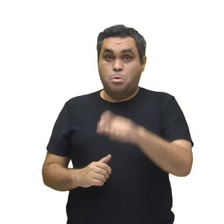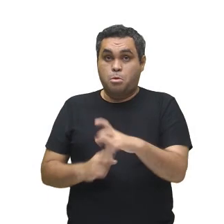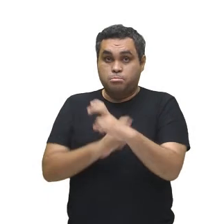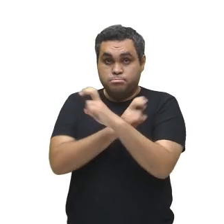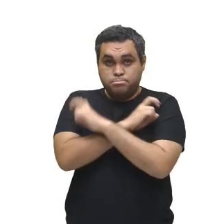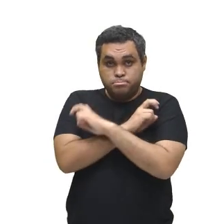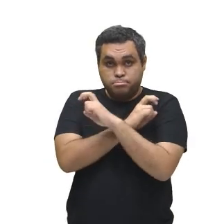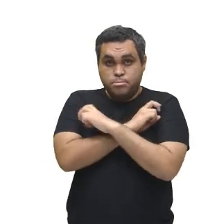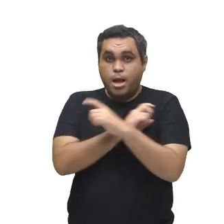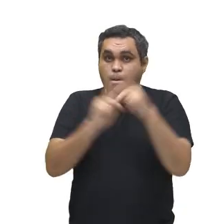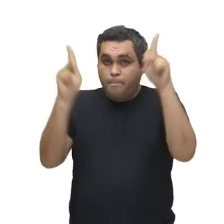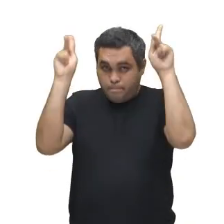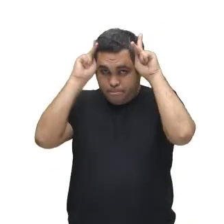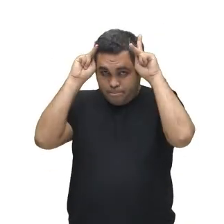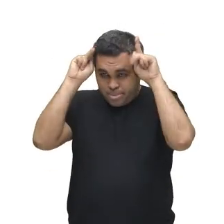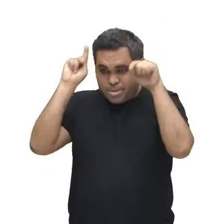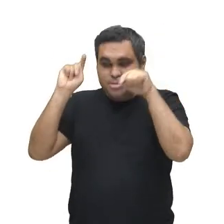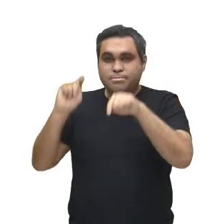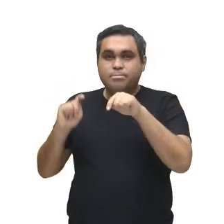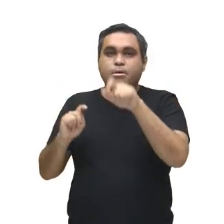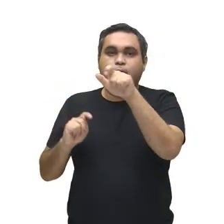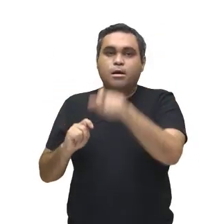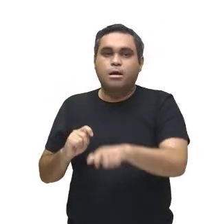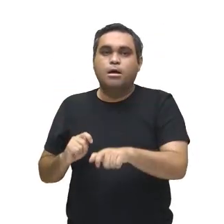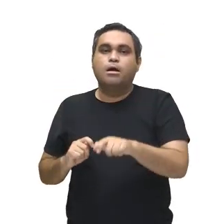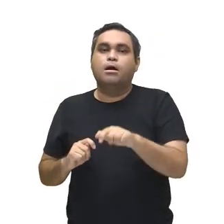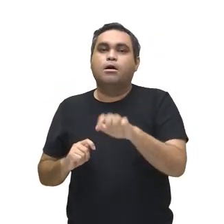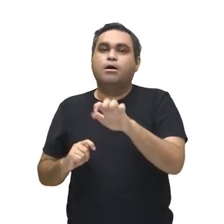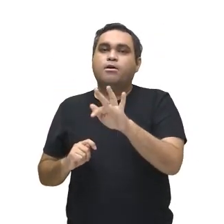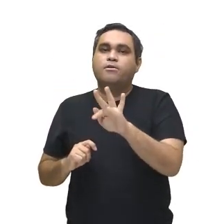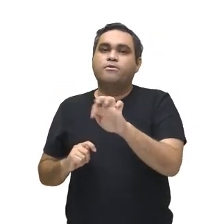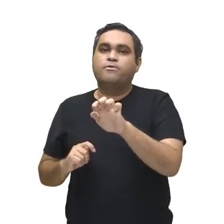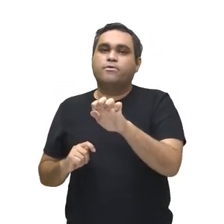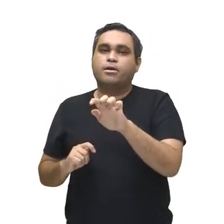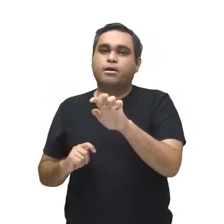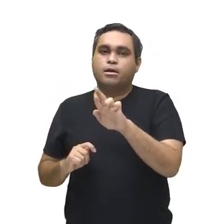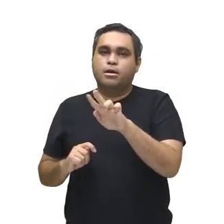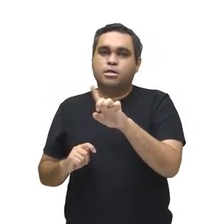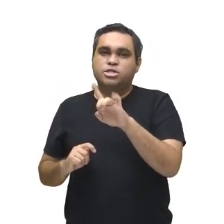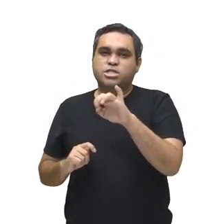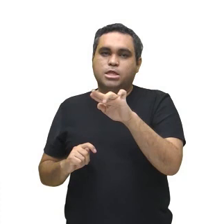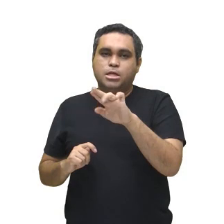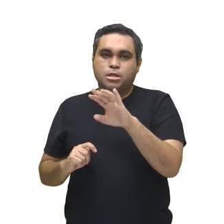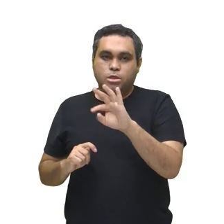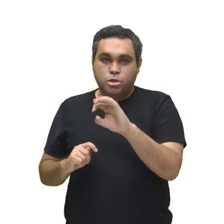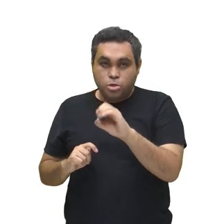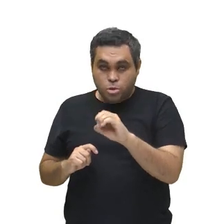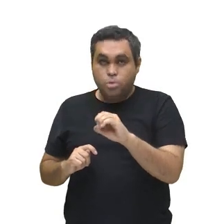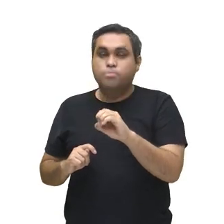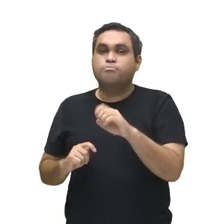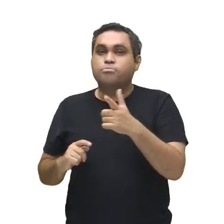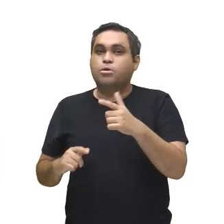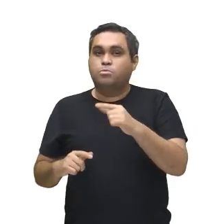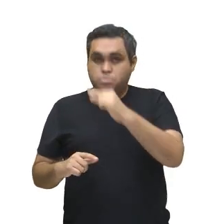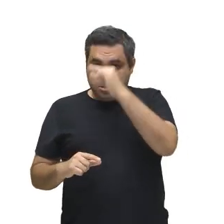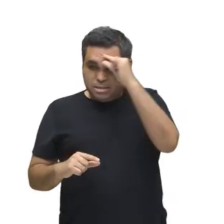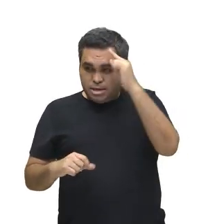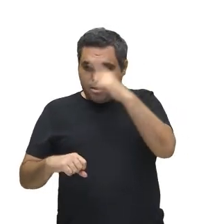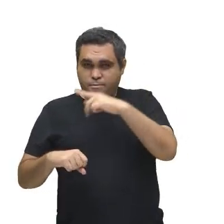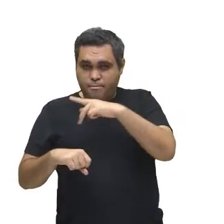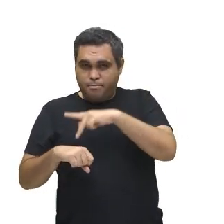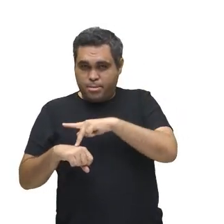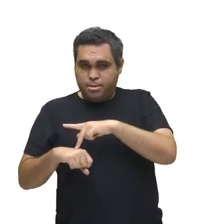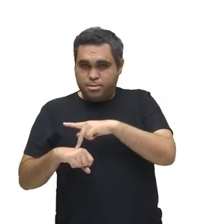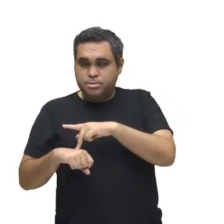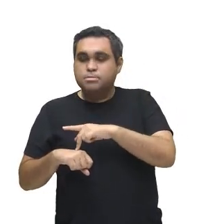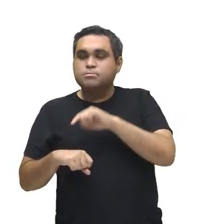Resposta. O herdeiro do trono austro-húngaro, Francisco Ferdinando, foi assassinado por um ativista sérvio que, por esse